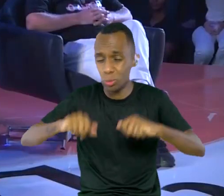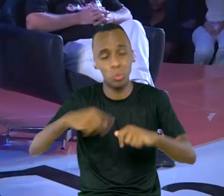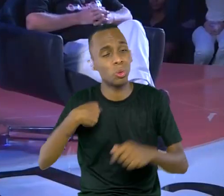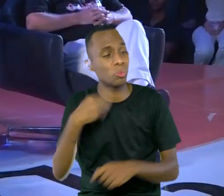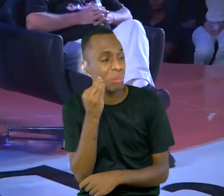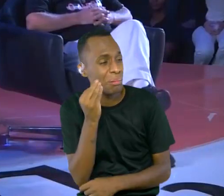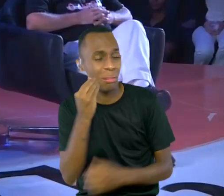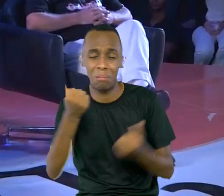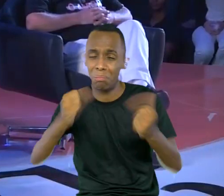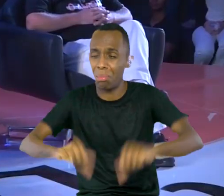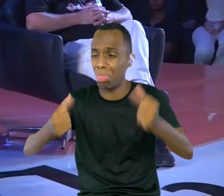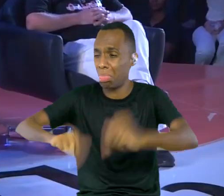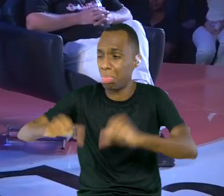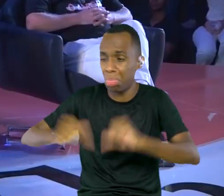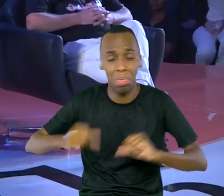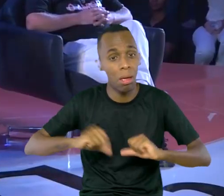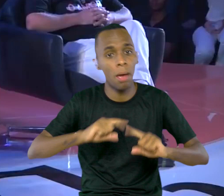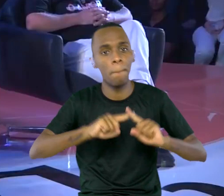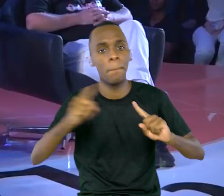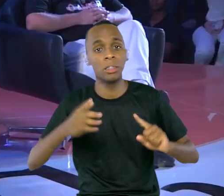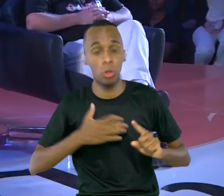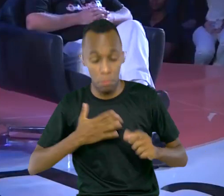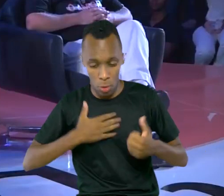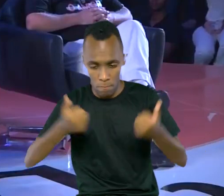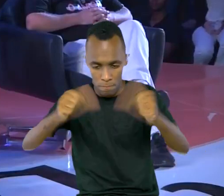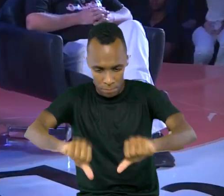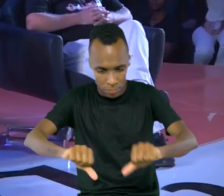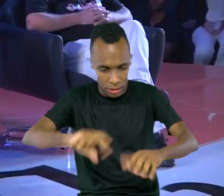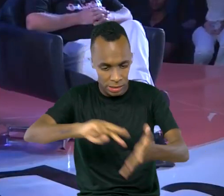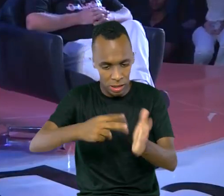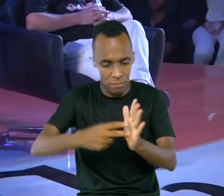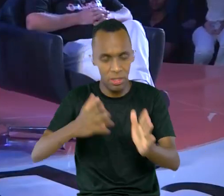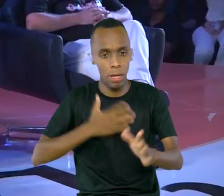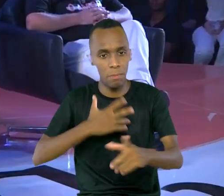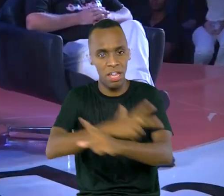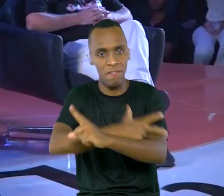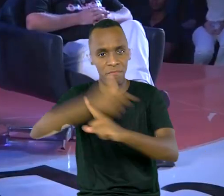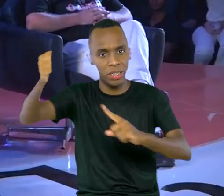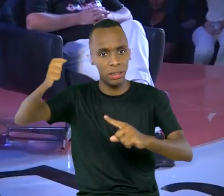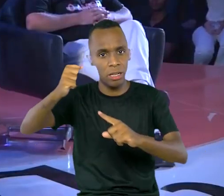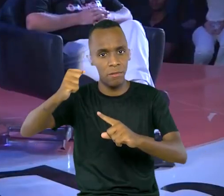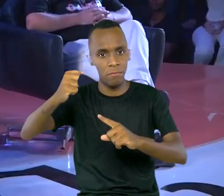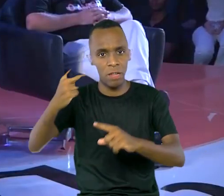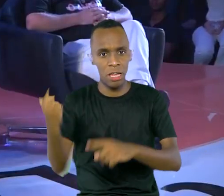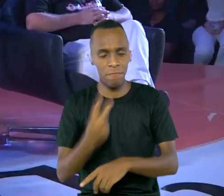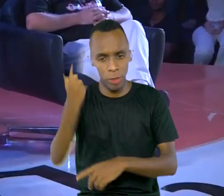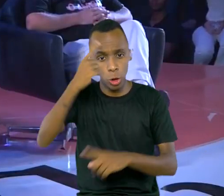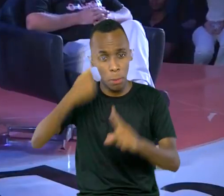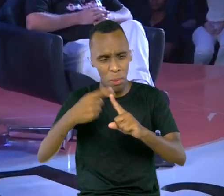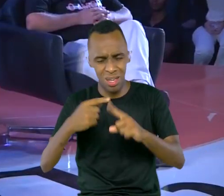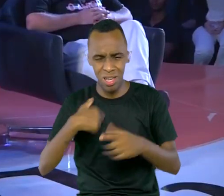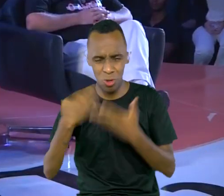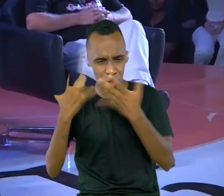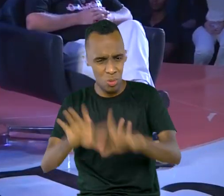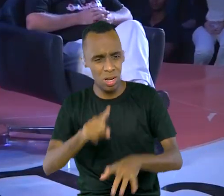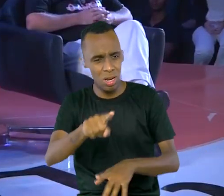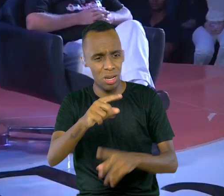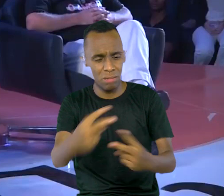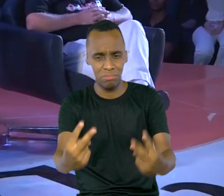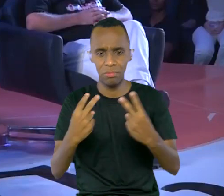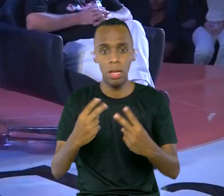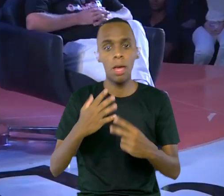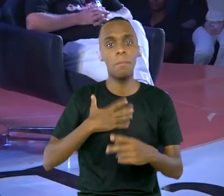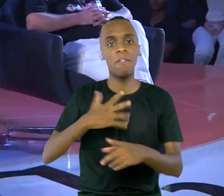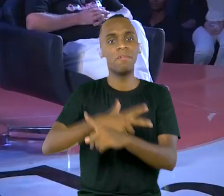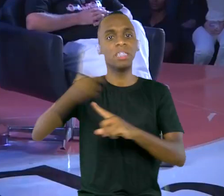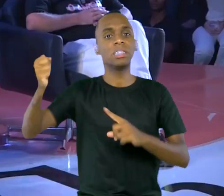fracassei em tudo que tentei, mas meus fracassos são minhas vitórias. Detestaria estar no lugar